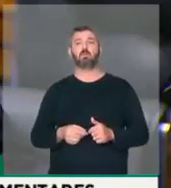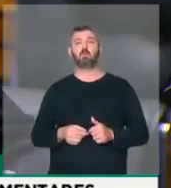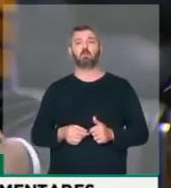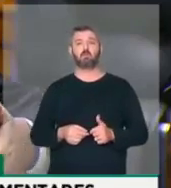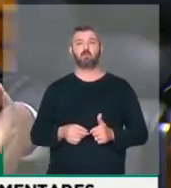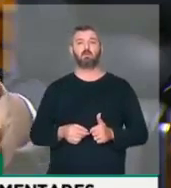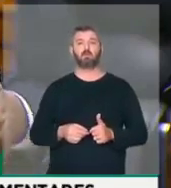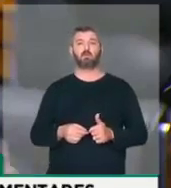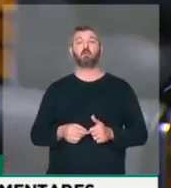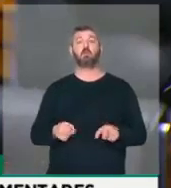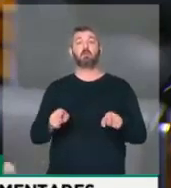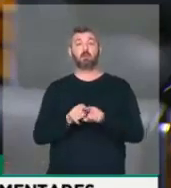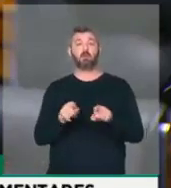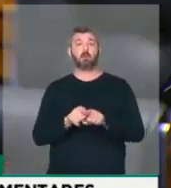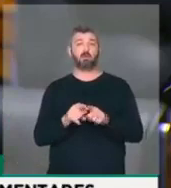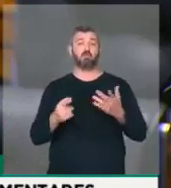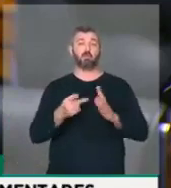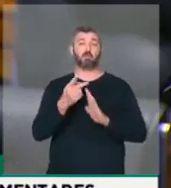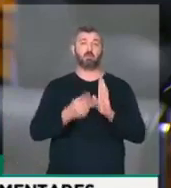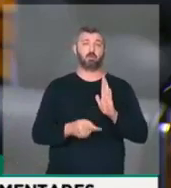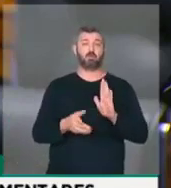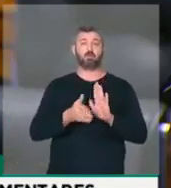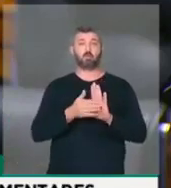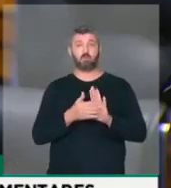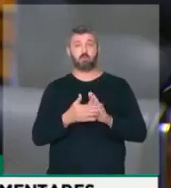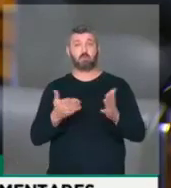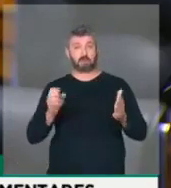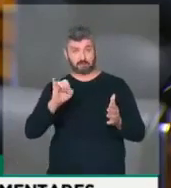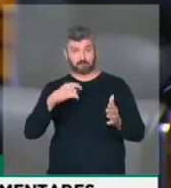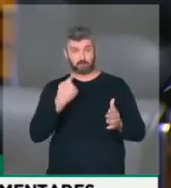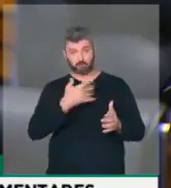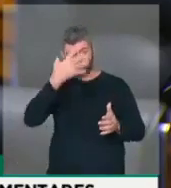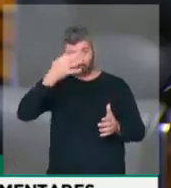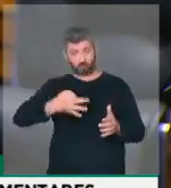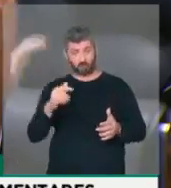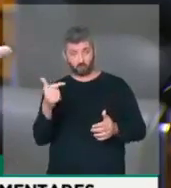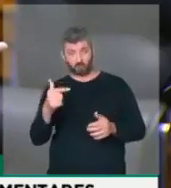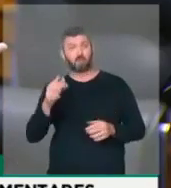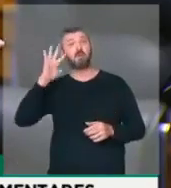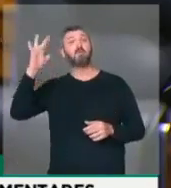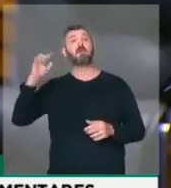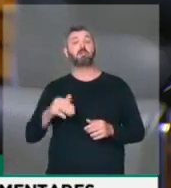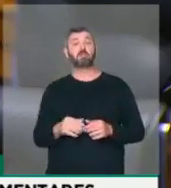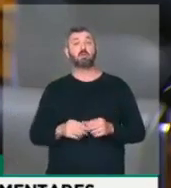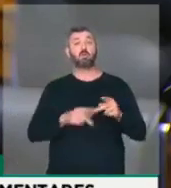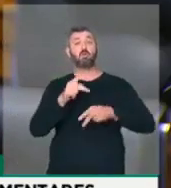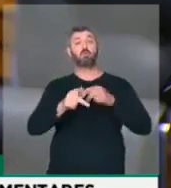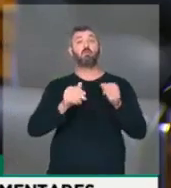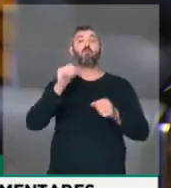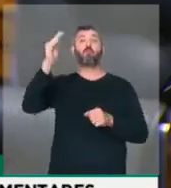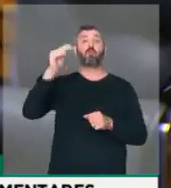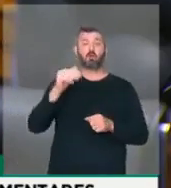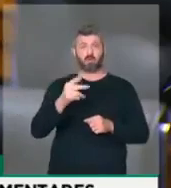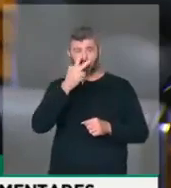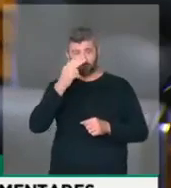não está contando, inclusive, no próprio texto. Se nós não estamos compreendendo, imagine a população